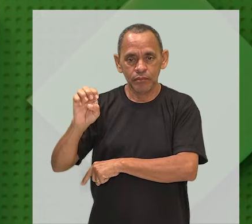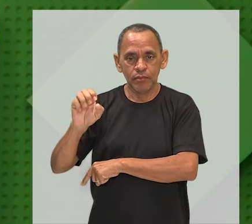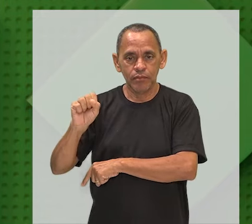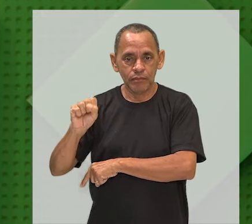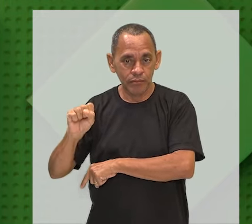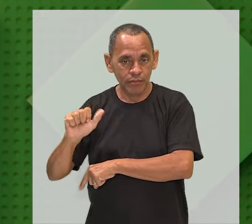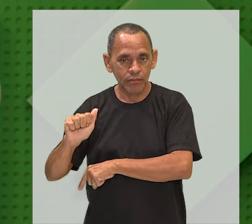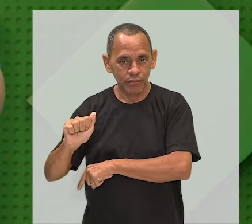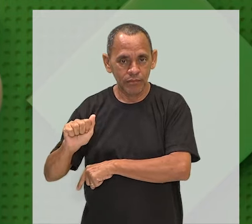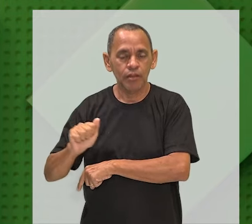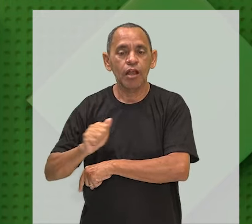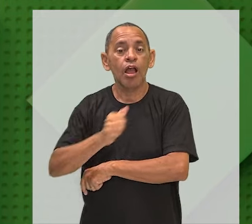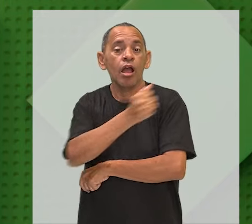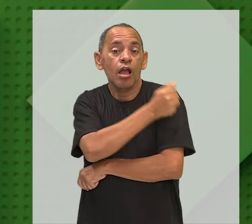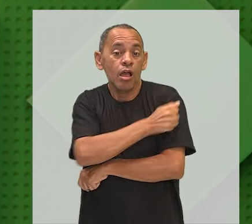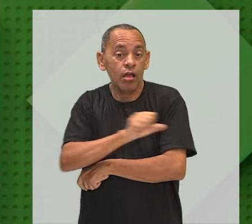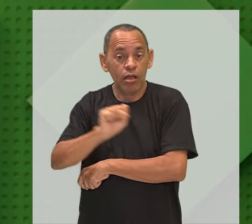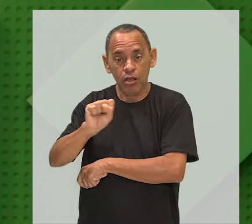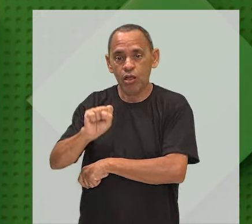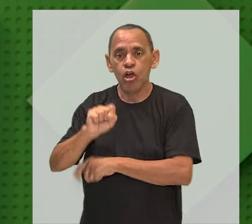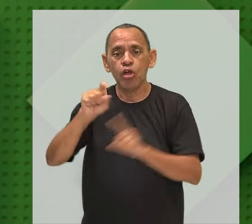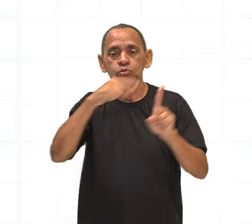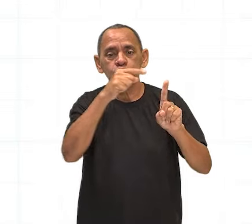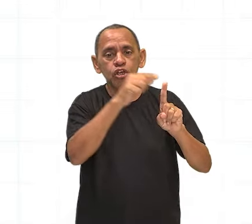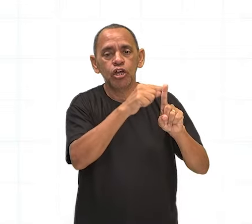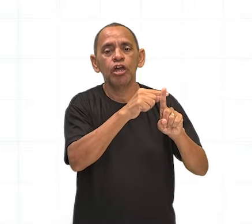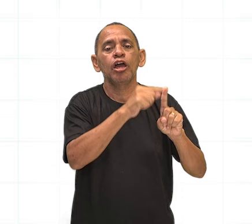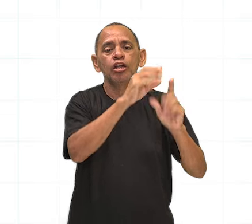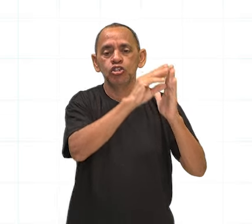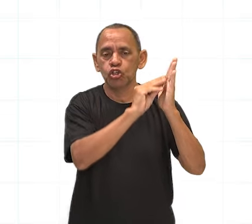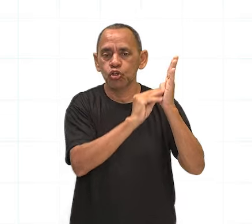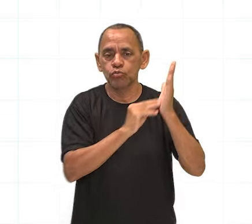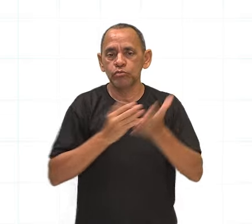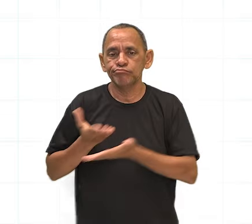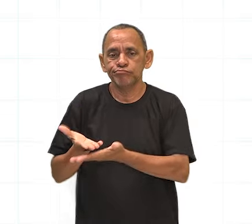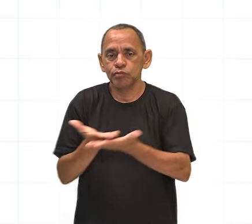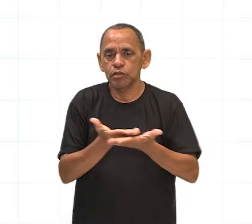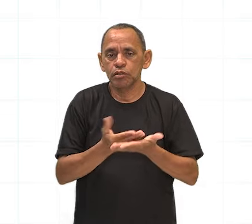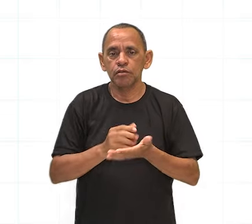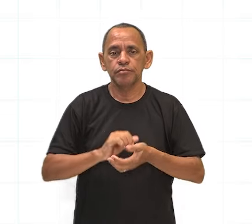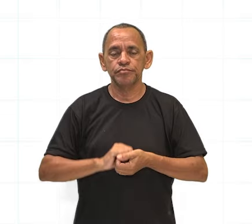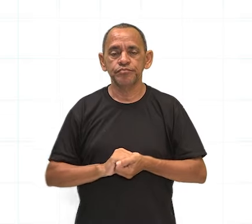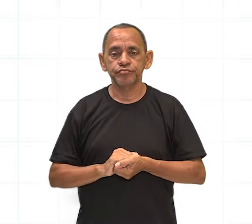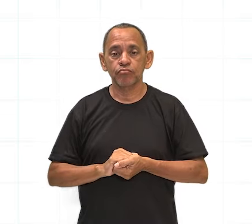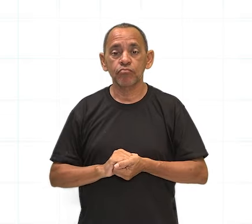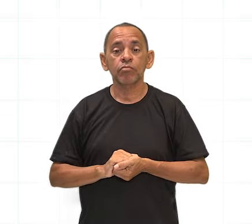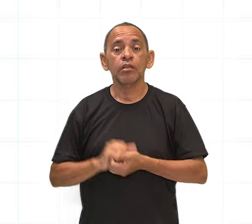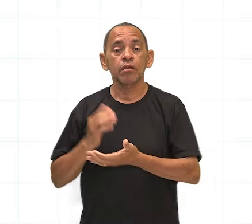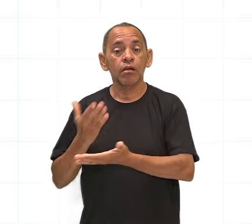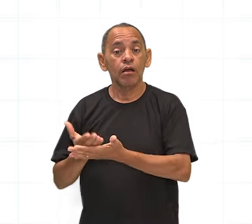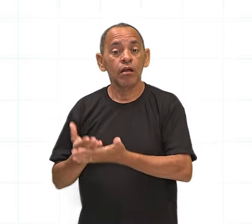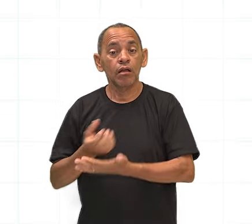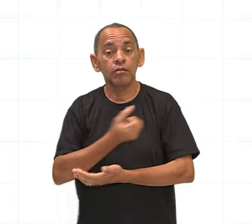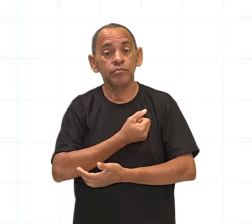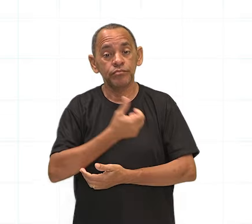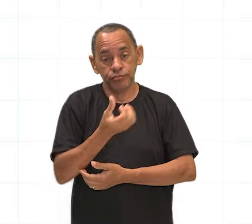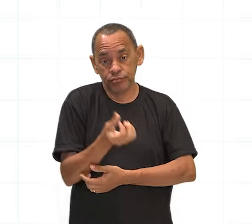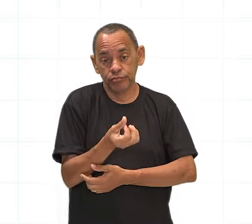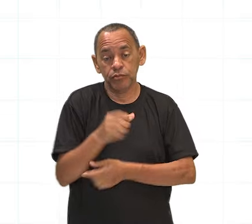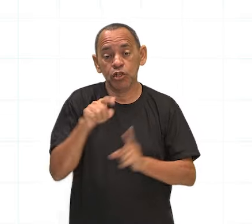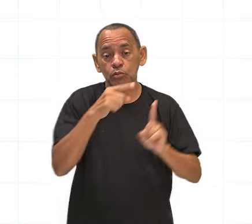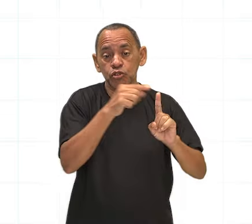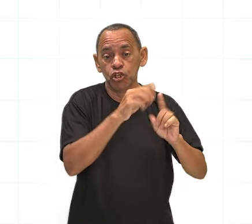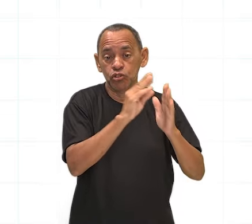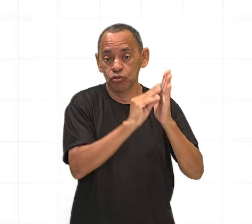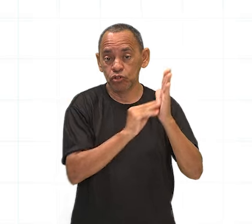ano. Vamos ver qual é o objeto de conhecimento da nossa aula? Na nossa aula de número 6, o objeto de conhecimento é o